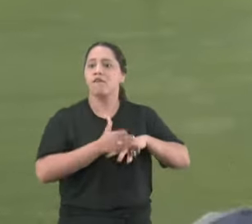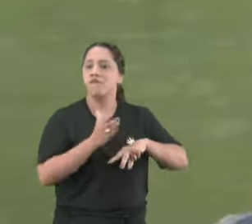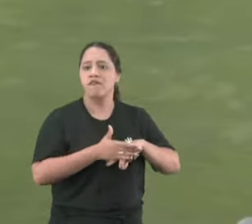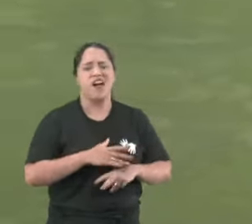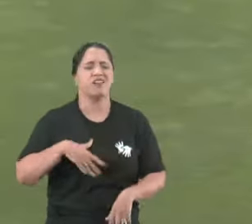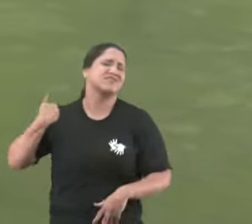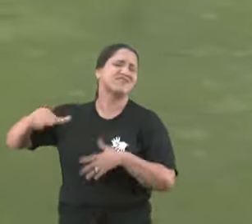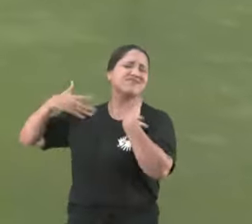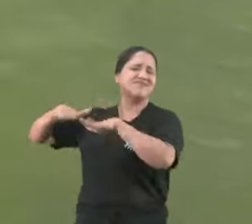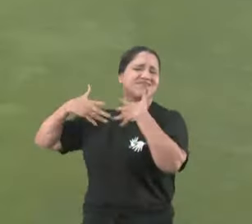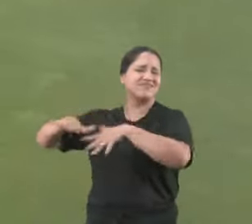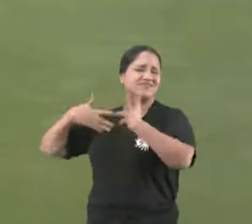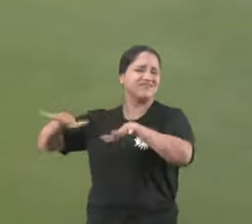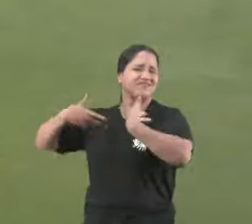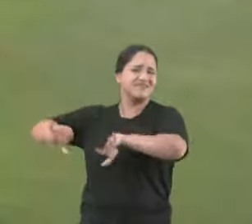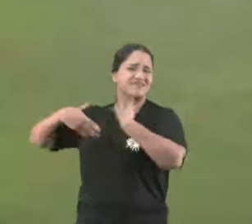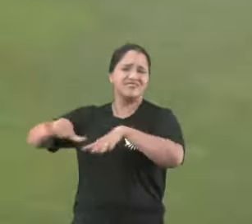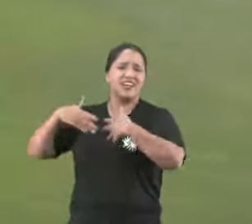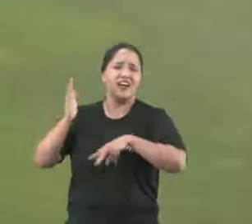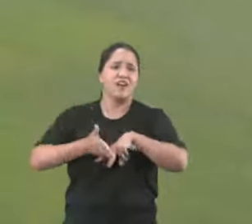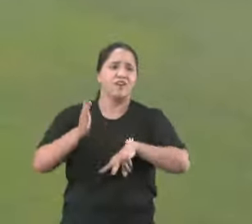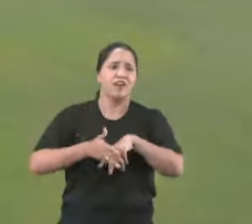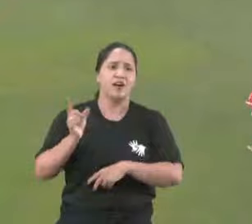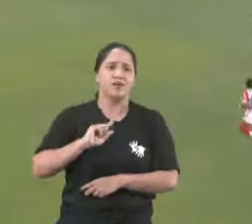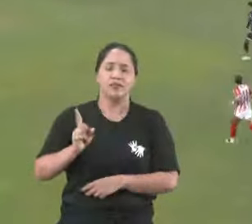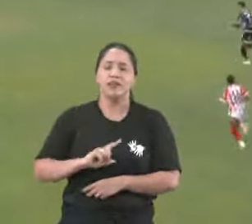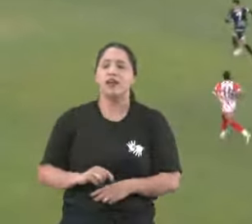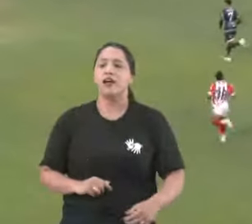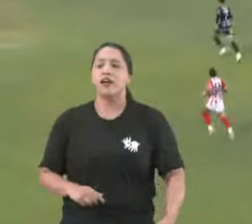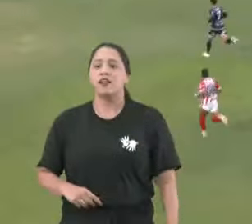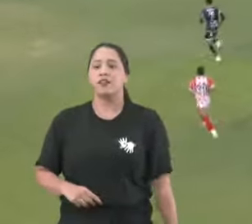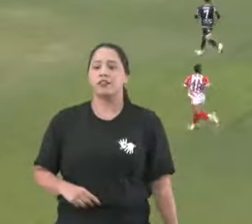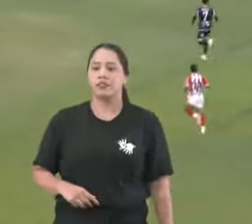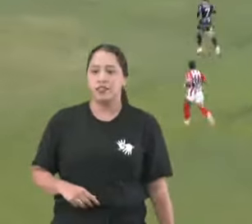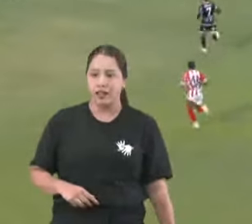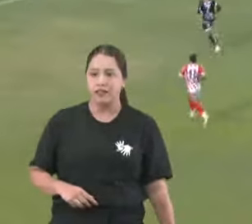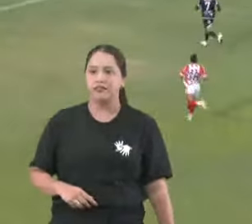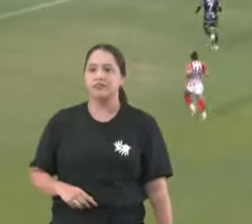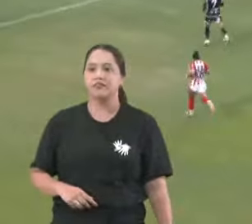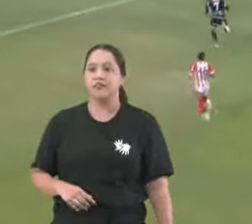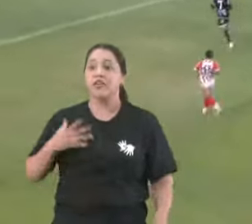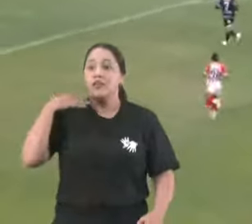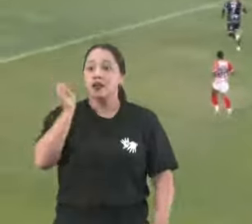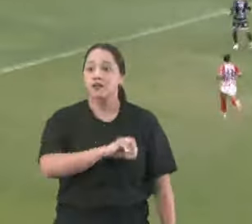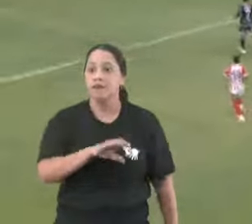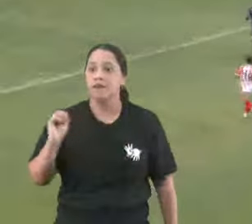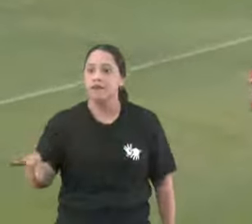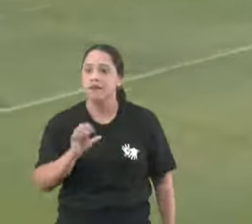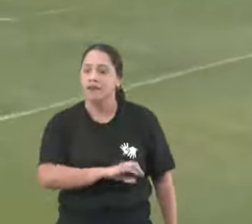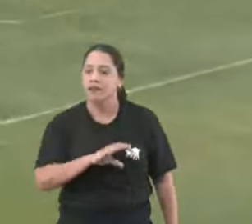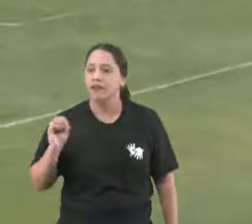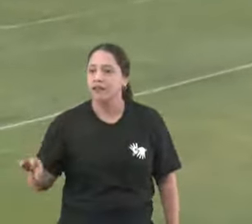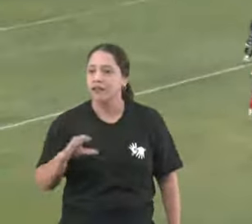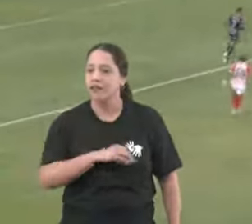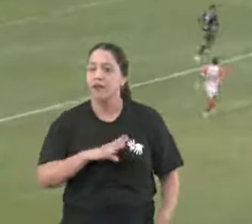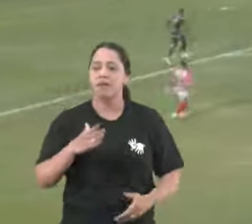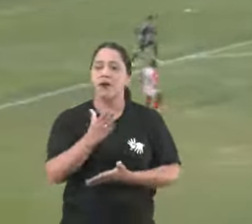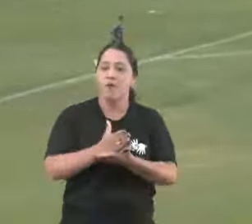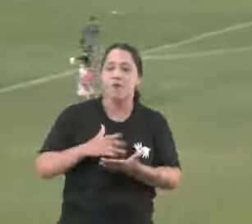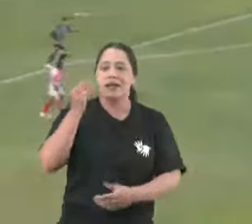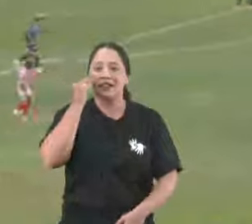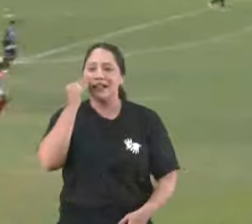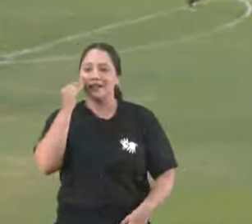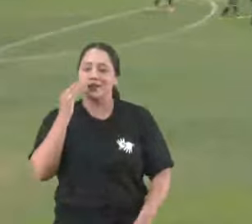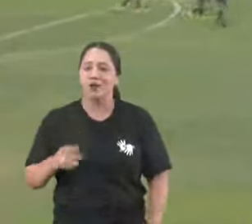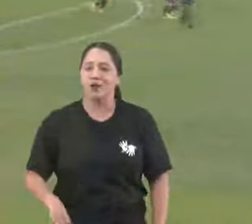com o Formiga. O árbitro mandou seguir o jogo. E o jogo segue. Vem com o Galo. Descida rápida do Anselmo pelo meio. Tentou